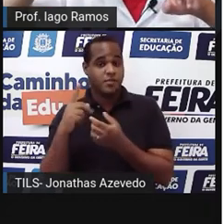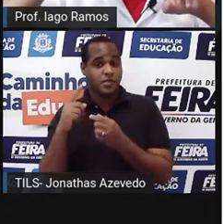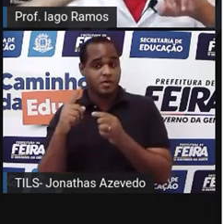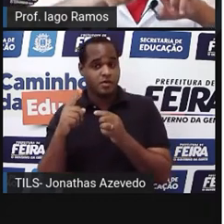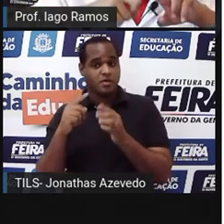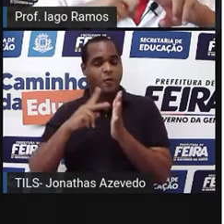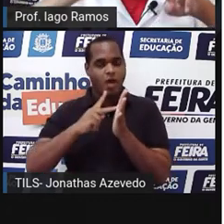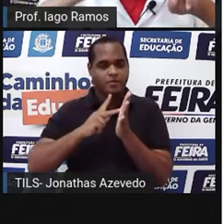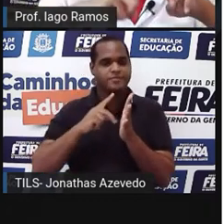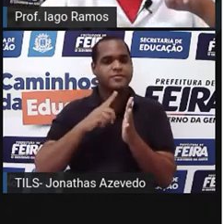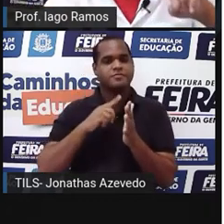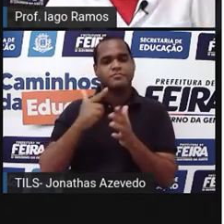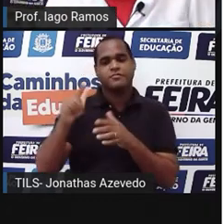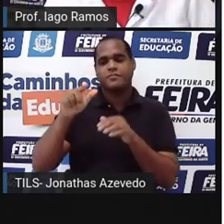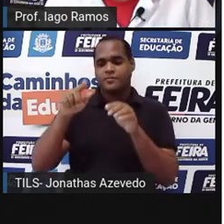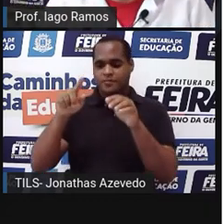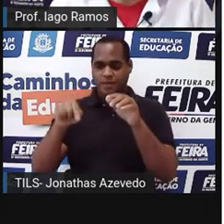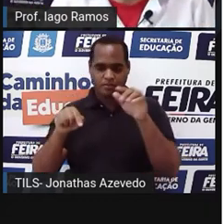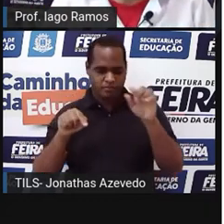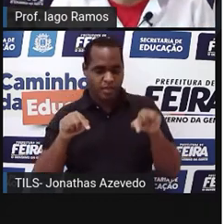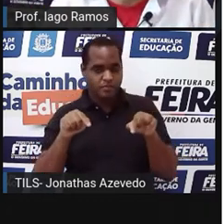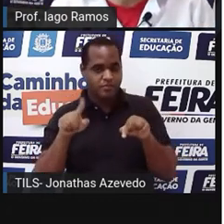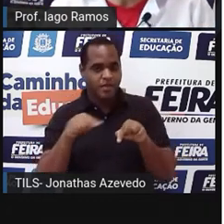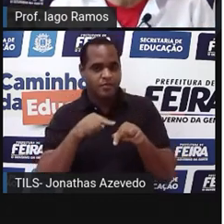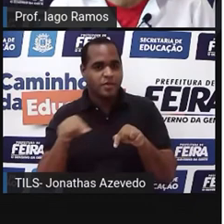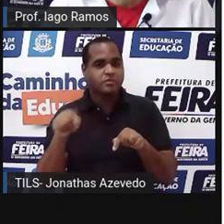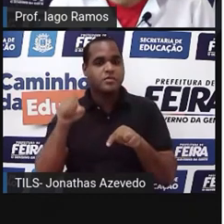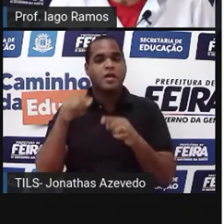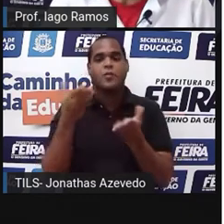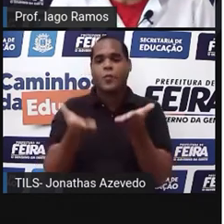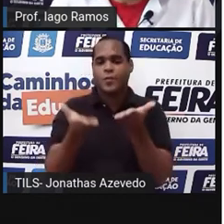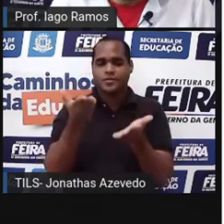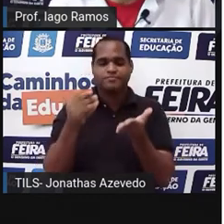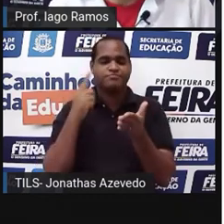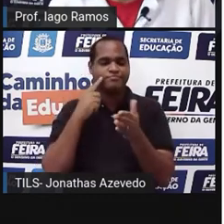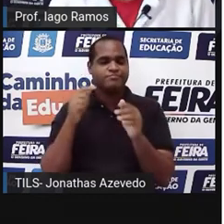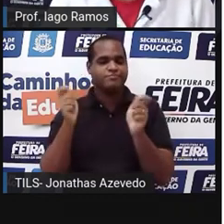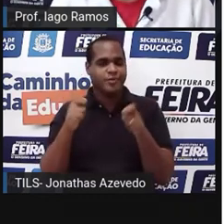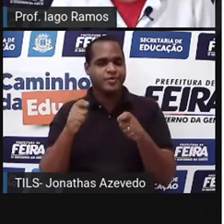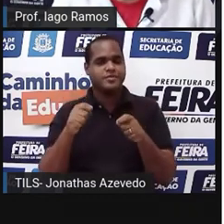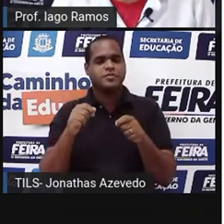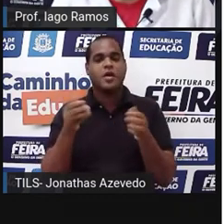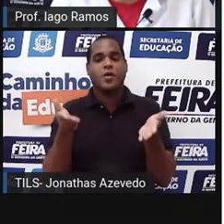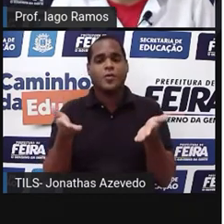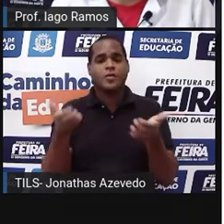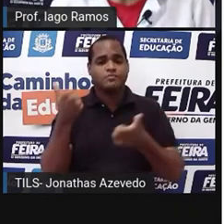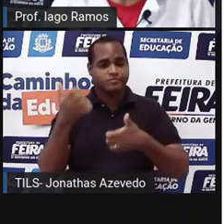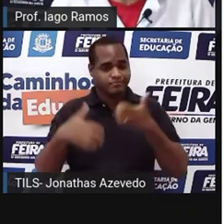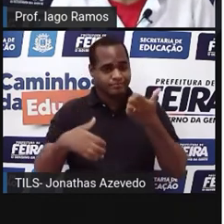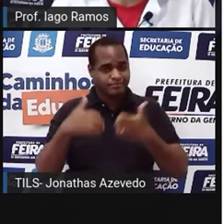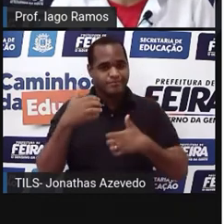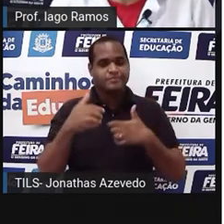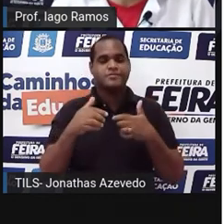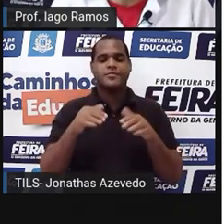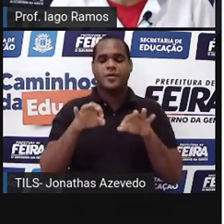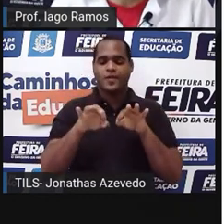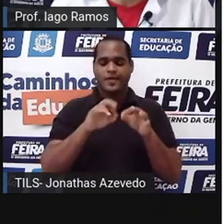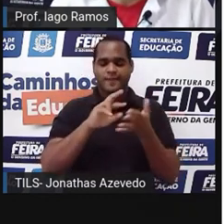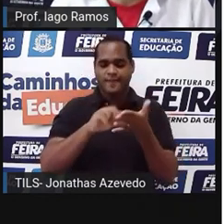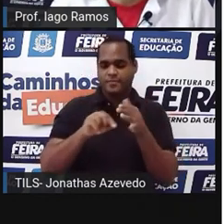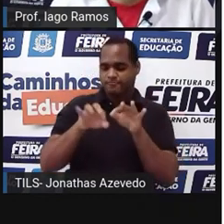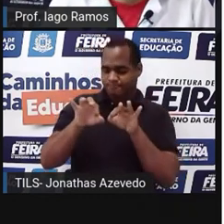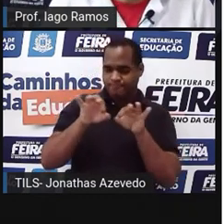Ângulos não, lados correspondentes proporcionais, tá bom? A gente vai fazer o que aqui agora? A gente vai construir